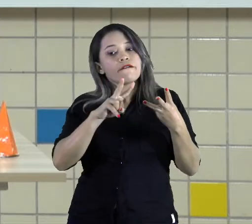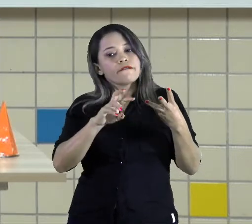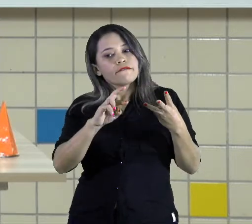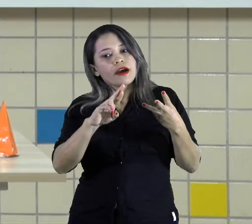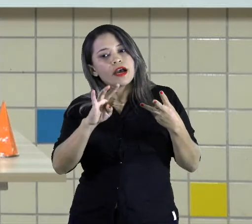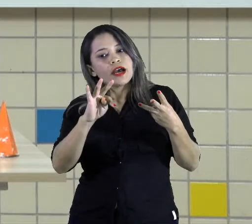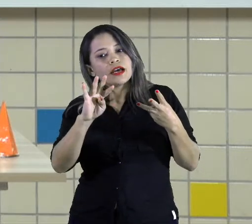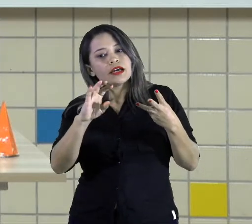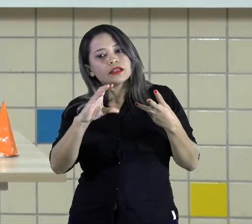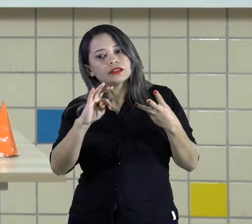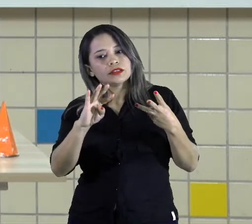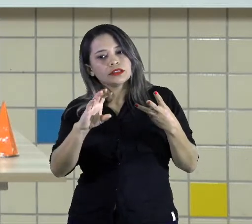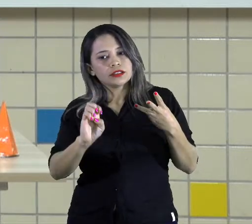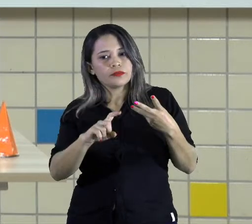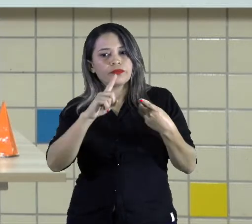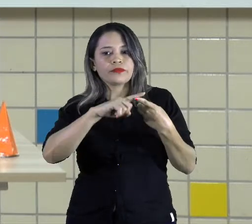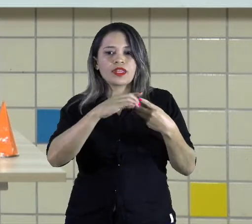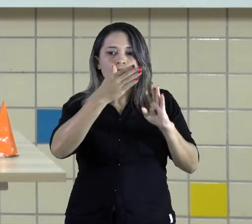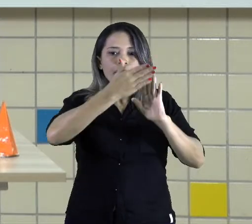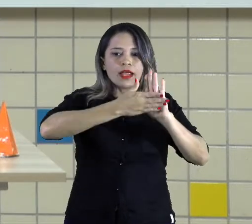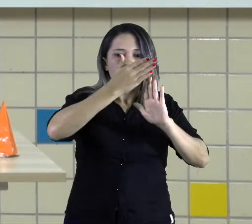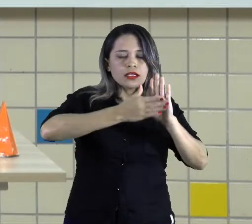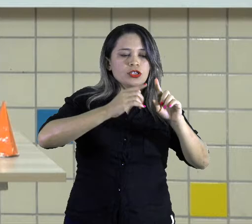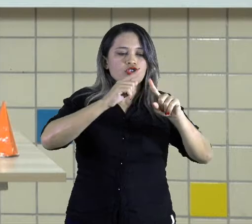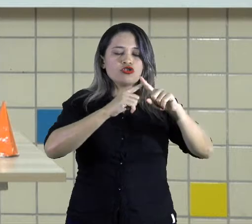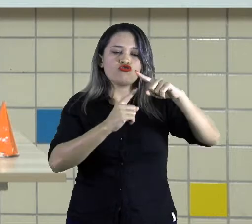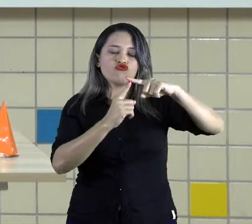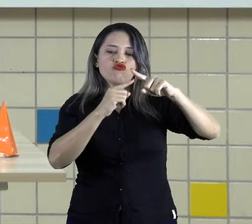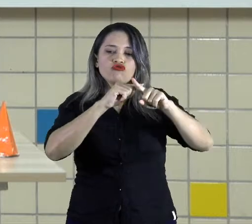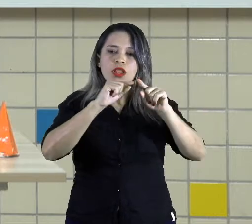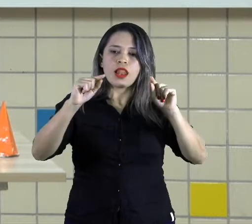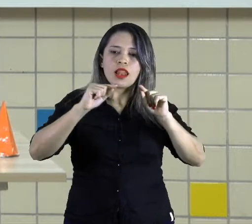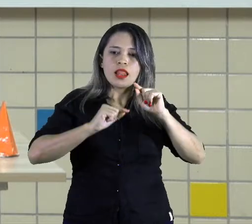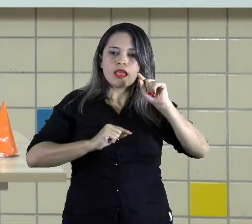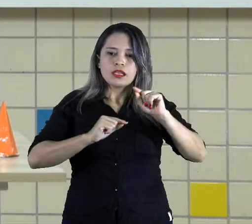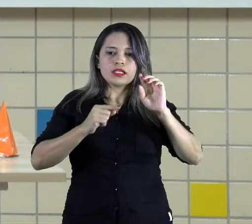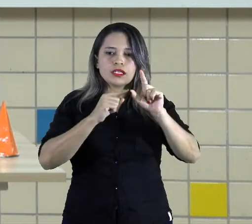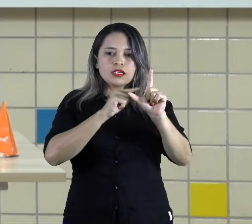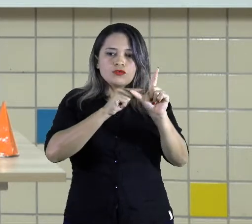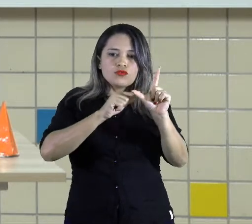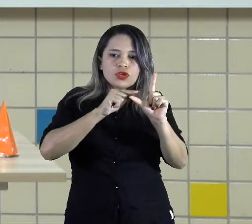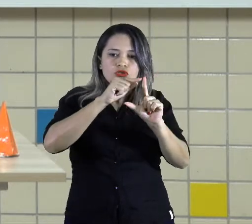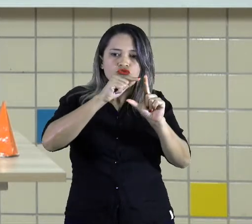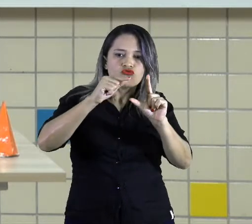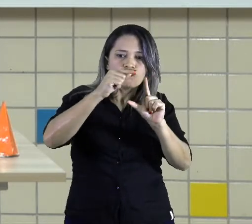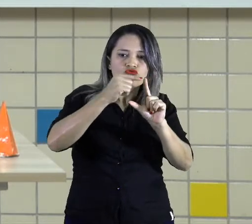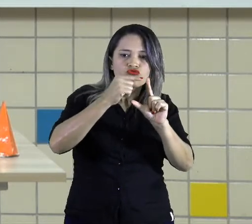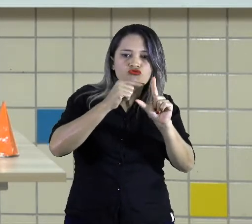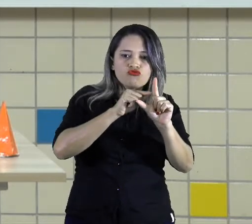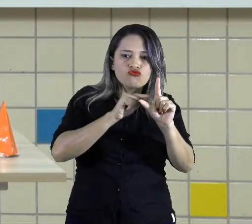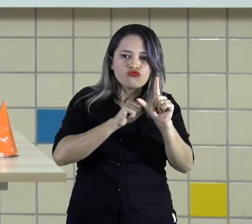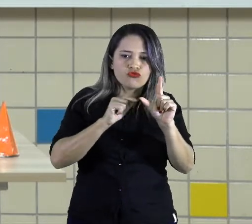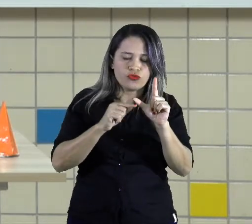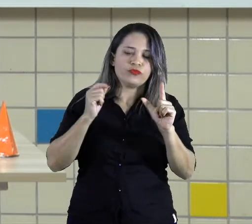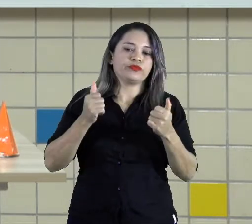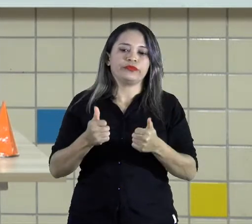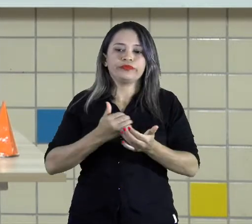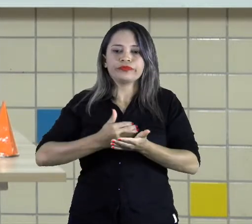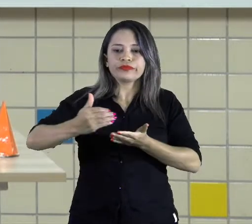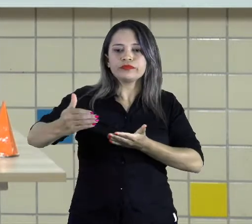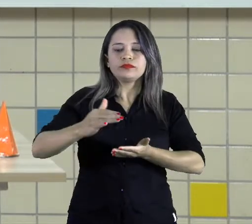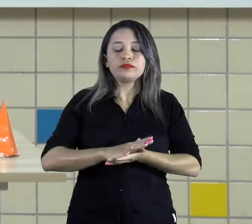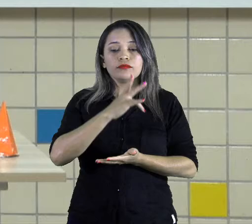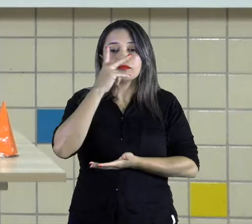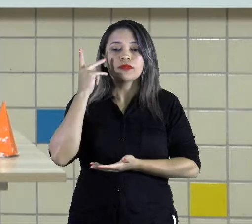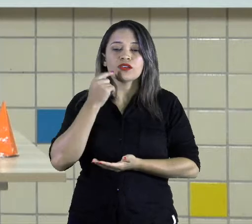Face, paredinha, aresta, as linhazinhas e os vértices, os cantinhos, ok? Dando continuidade, pessoal, quando você